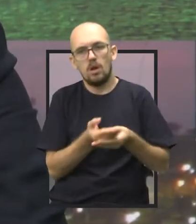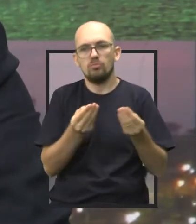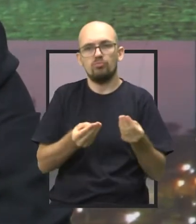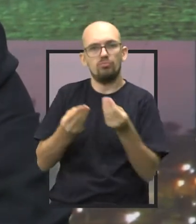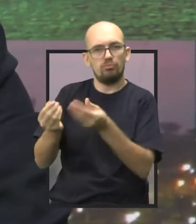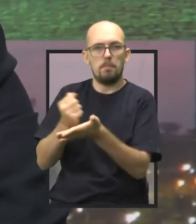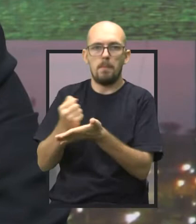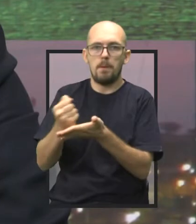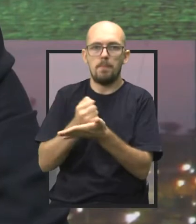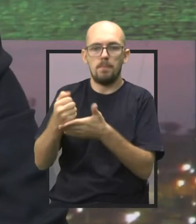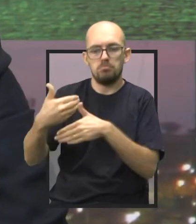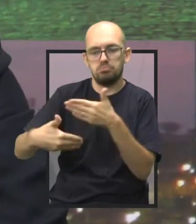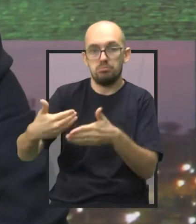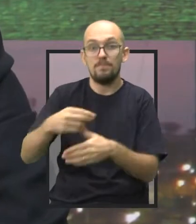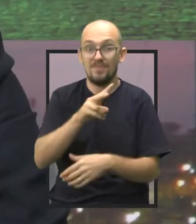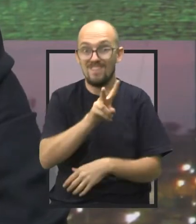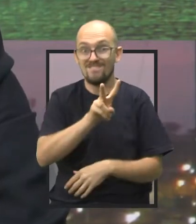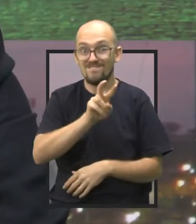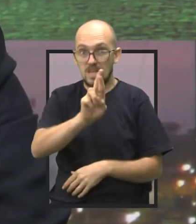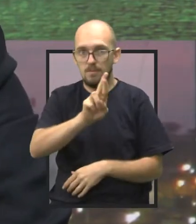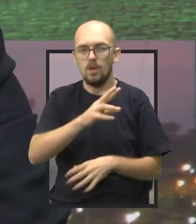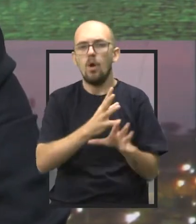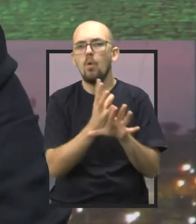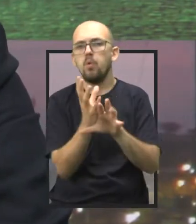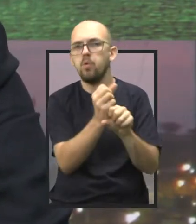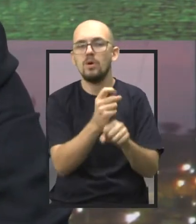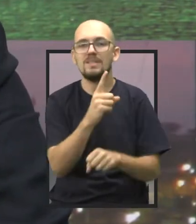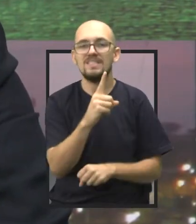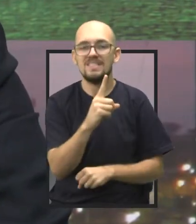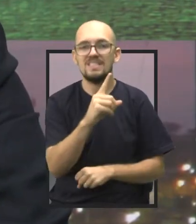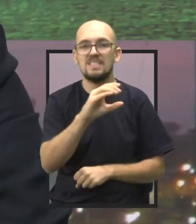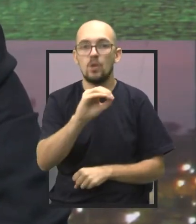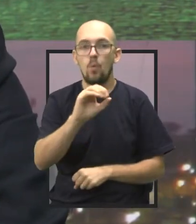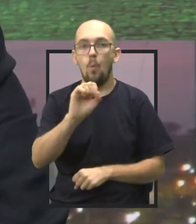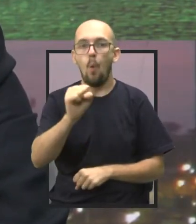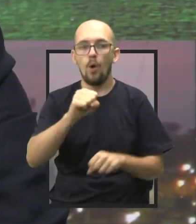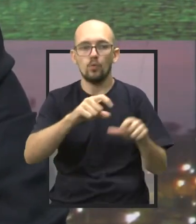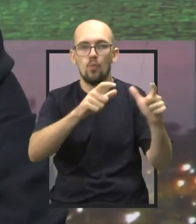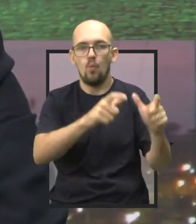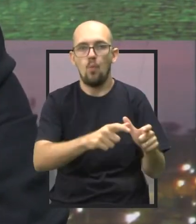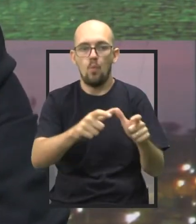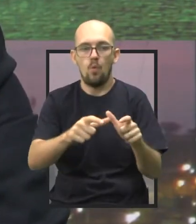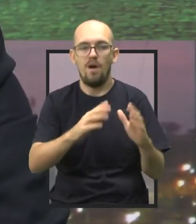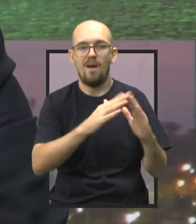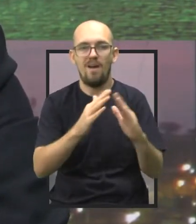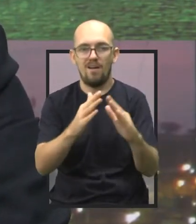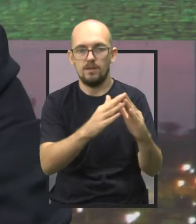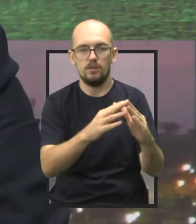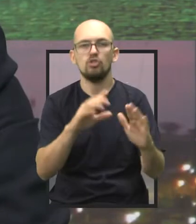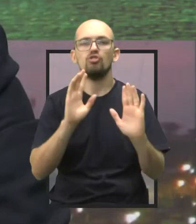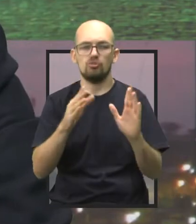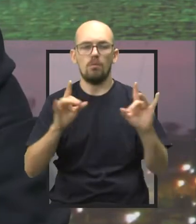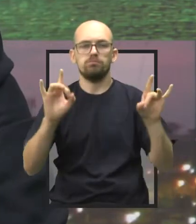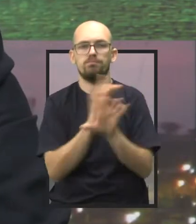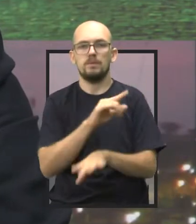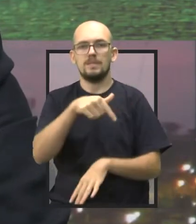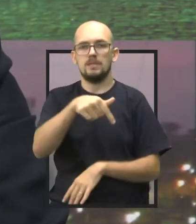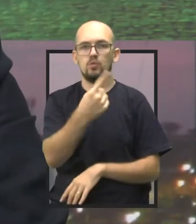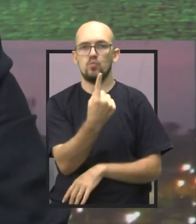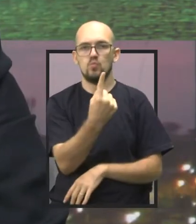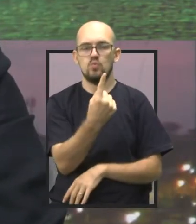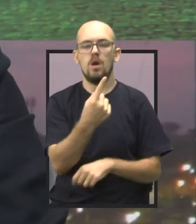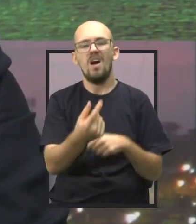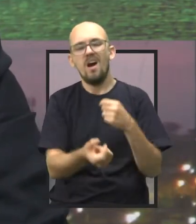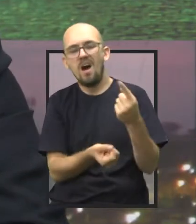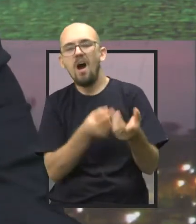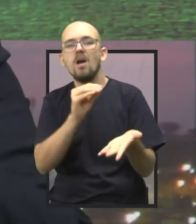né? Na Vila Ribeiro, um total de 108 lotes. Nós regularizamos 71. Algumas pessoas ainda faltam